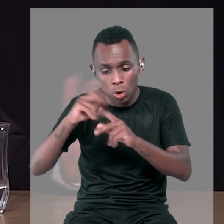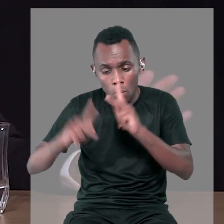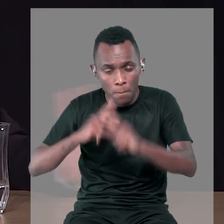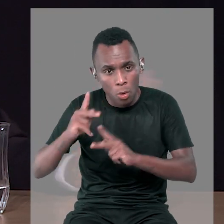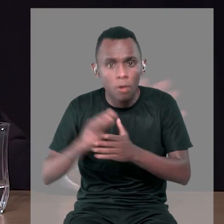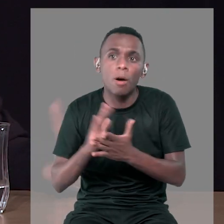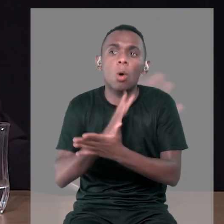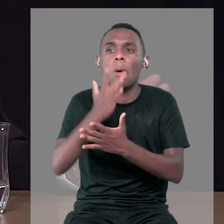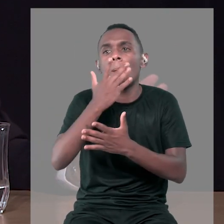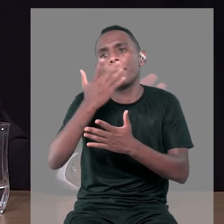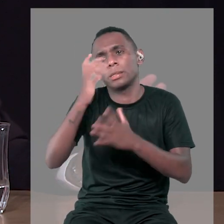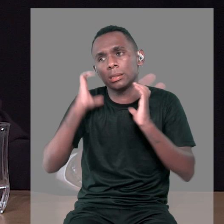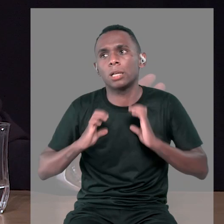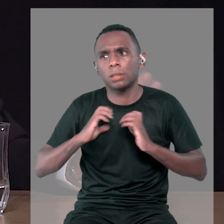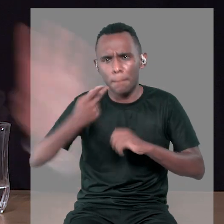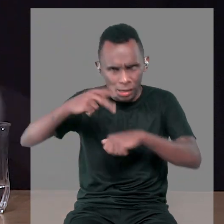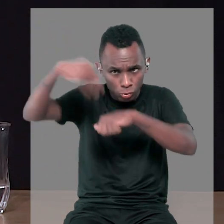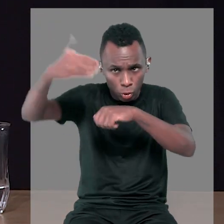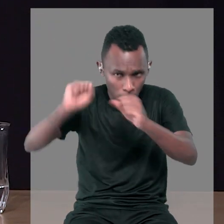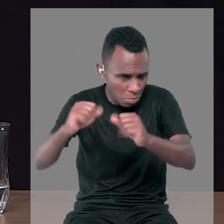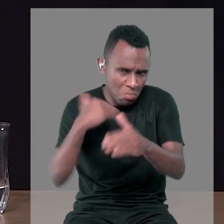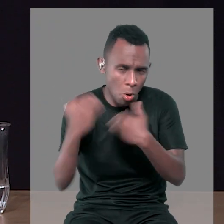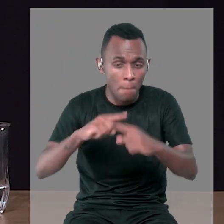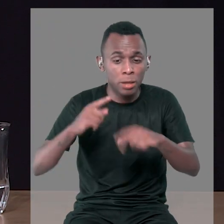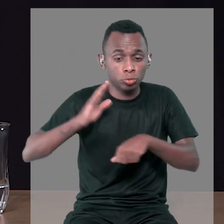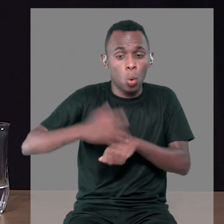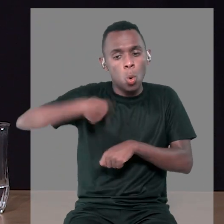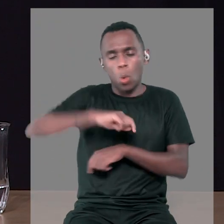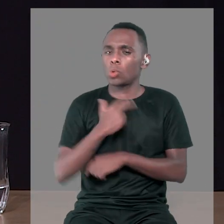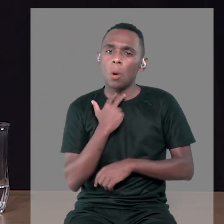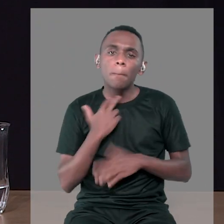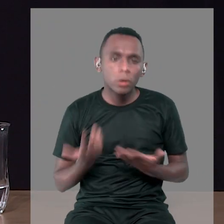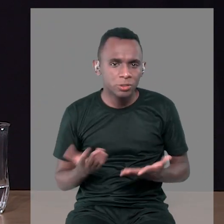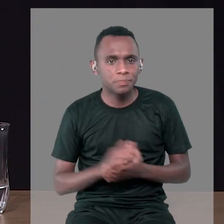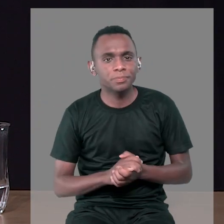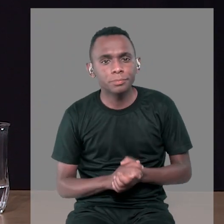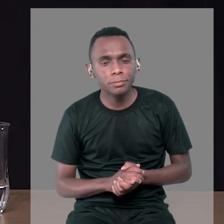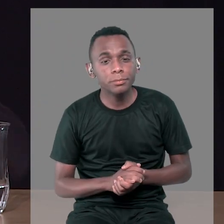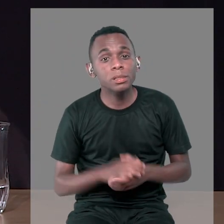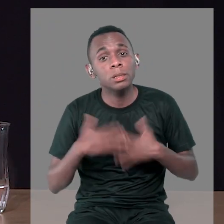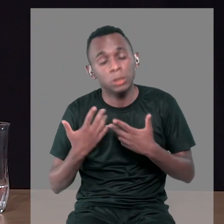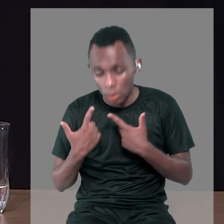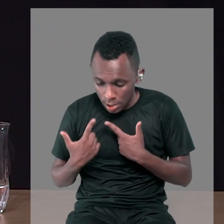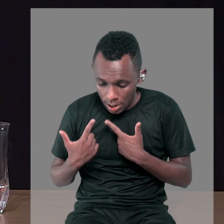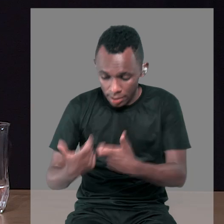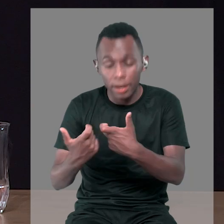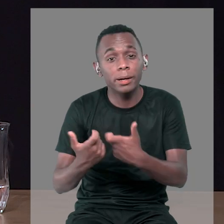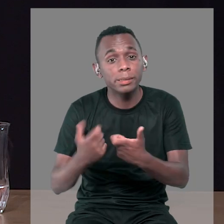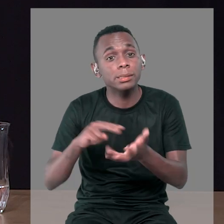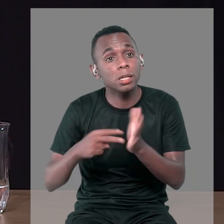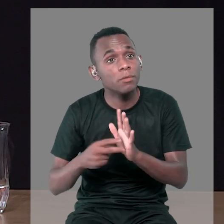outros países podem morrer à vontade, não tem problema nenhum. Né? Mas há uma verdadeira ojeriza. Então a guerra passou a ser uma guerra